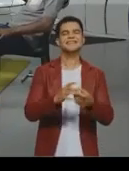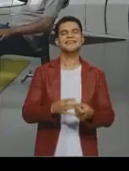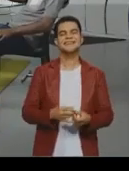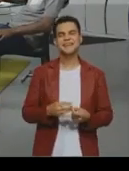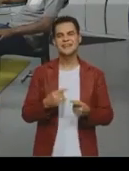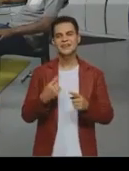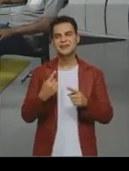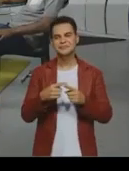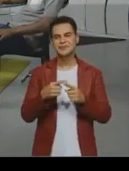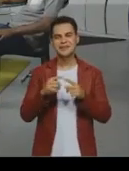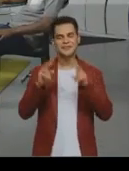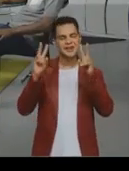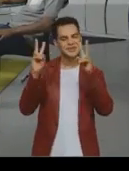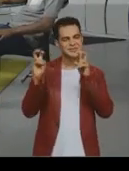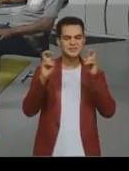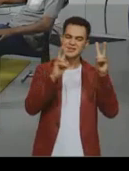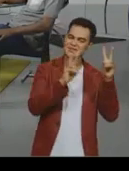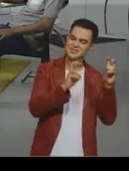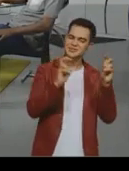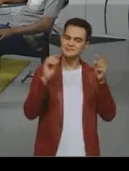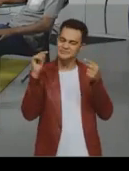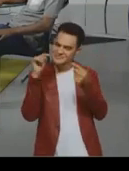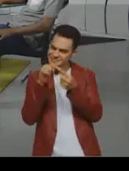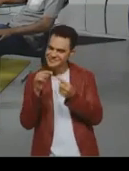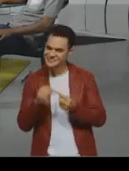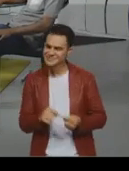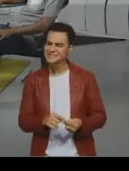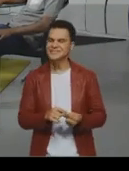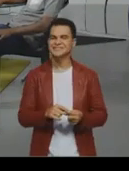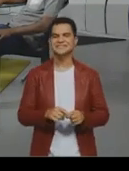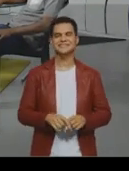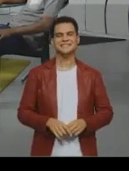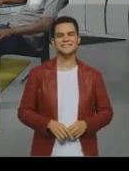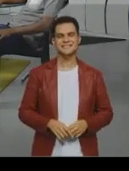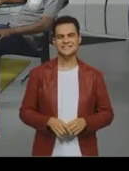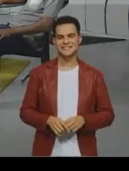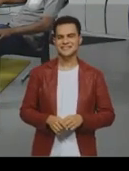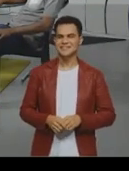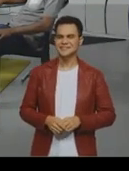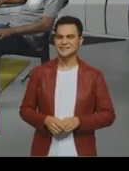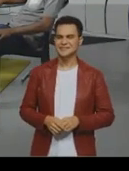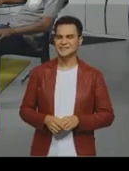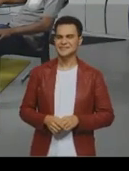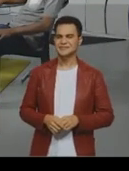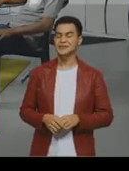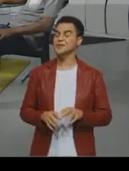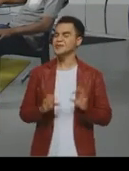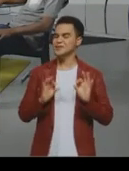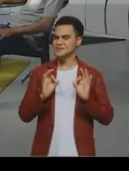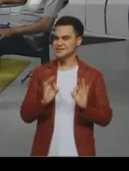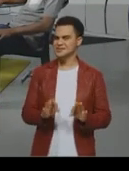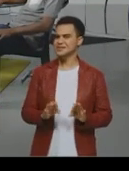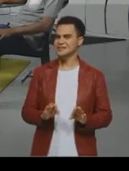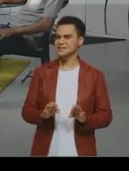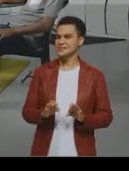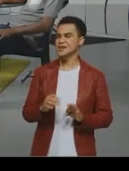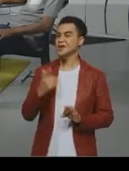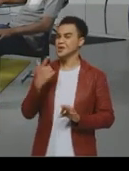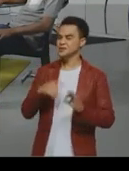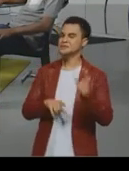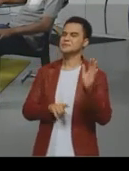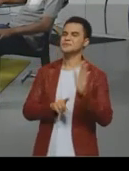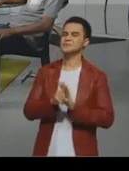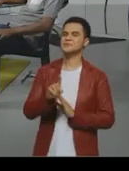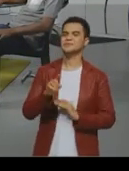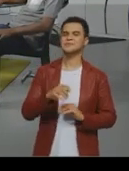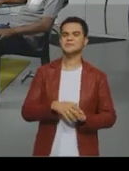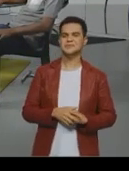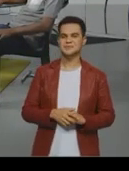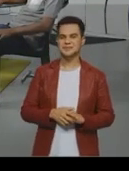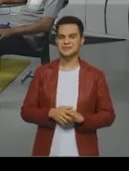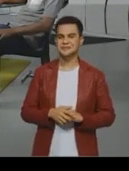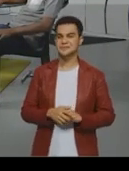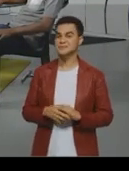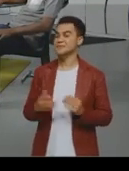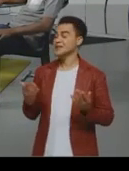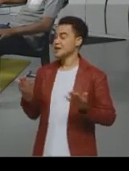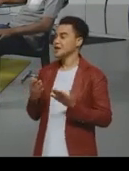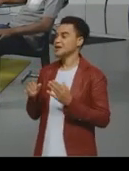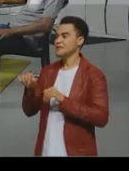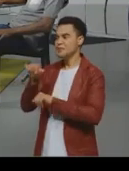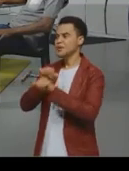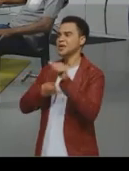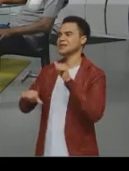os assuntos que a gente tem conversado. Exatamente. Aqui. Com certeza. Vamos para a próxima. Nossa próxima dúvida também é para você, só que agora